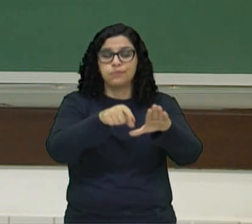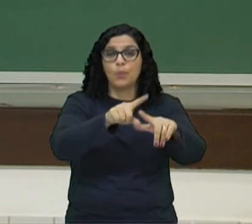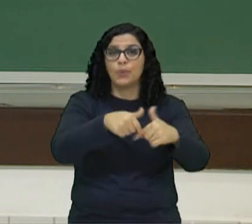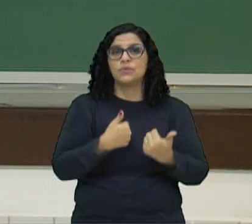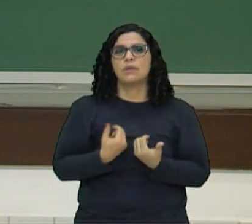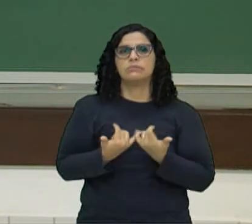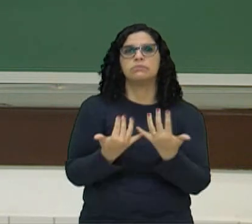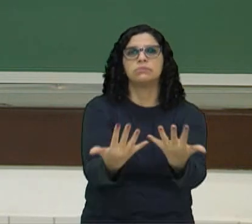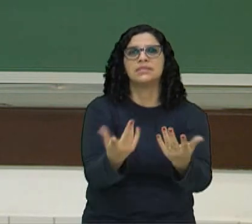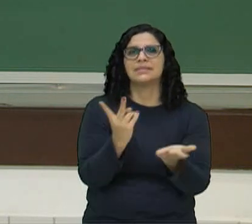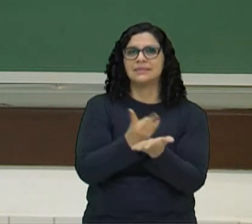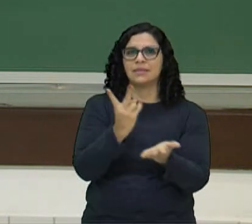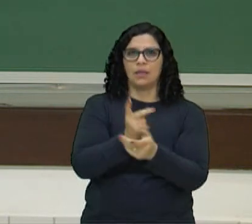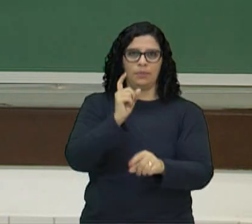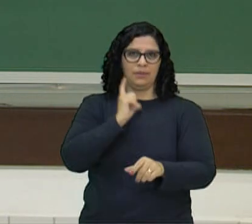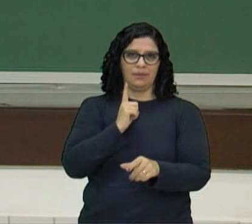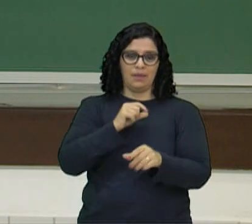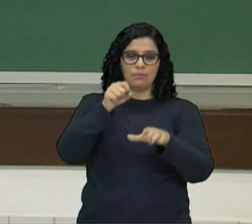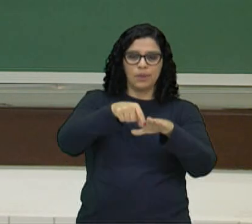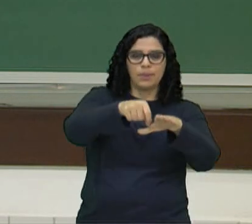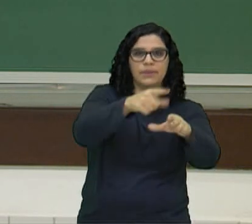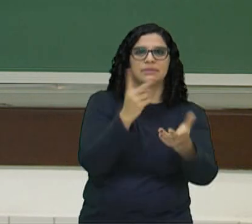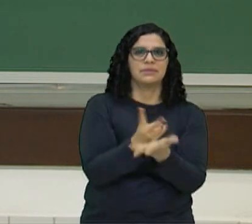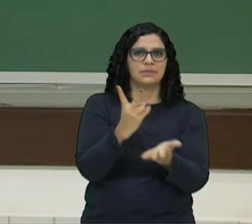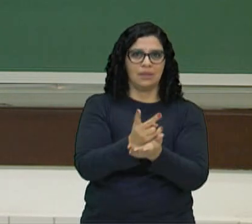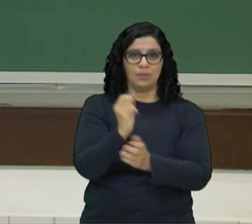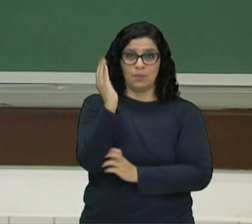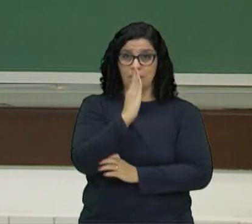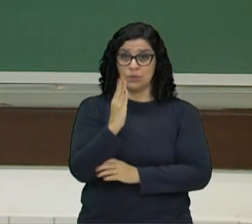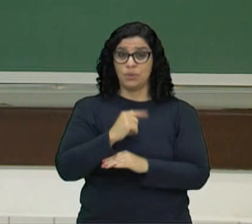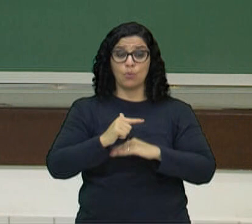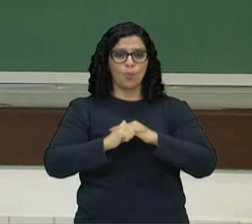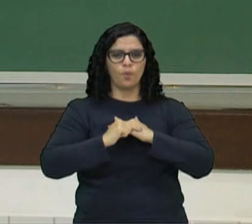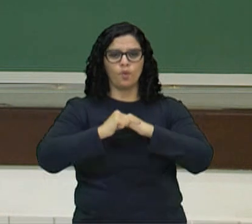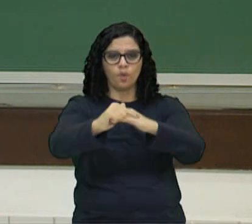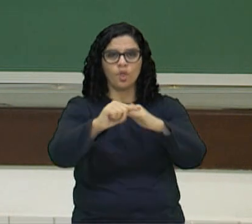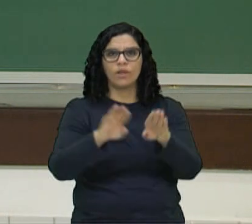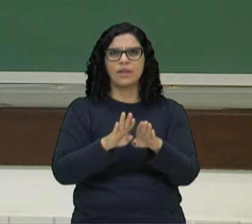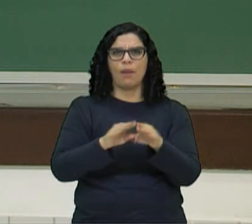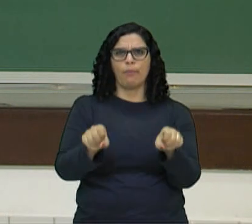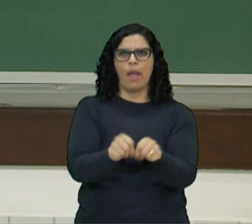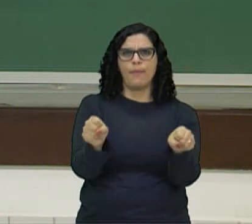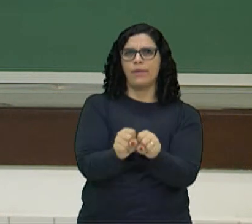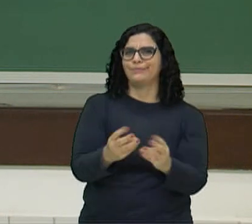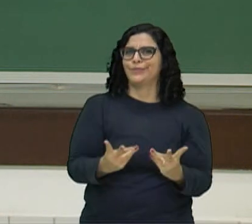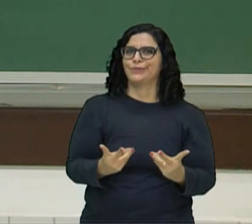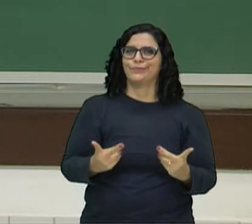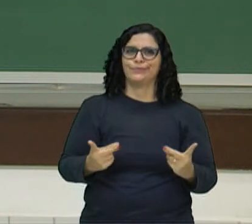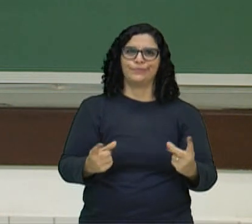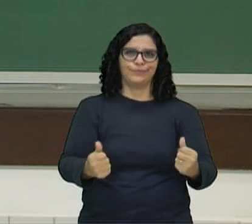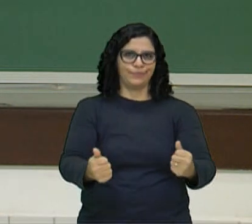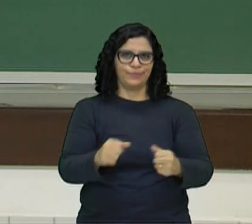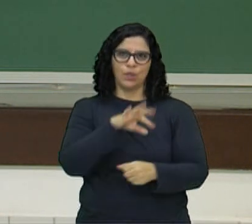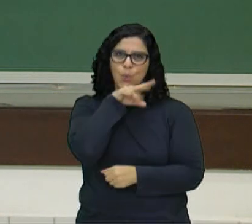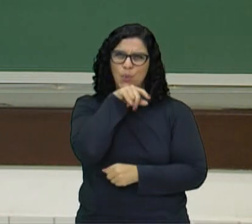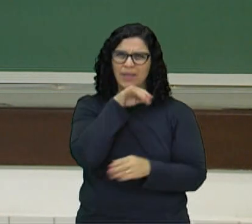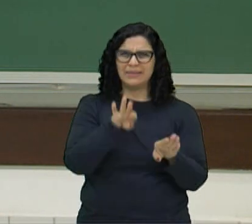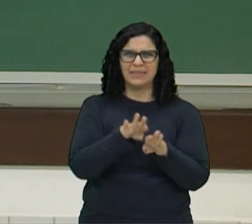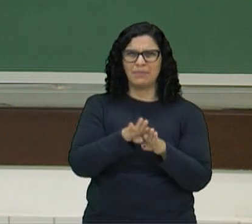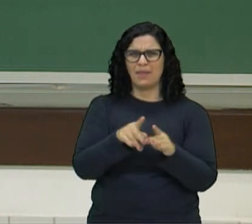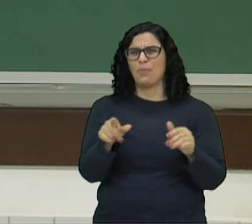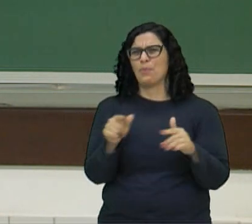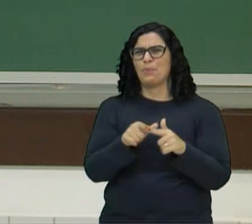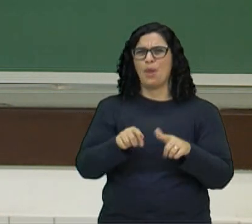por vegetação, que é muito importante. Solo sempre coberto. Solo descoberto, solo movimentado, péssimo para o solo. Inverter